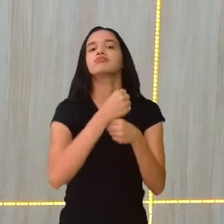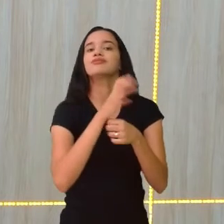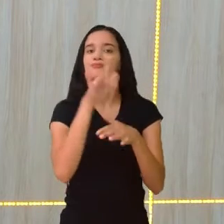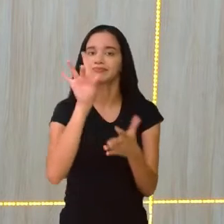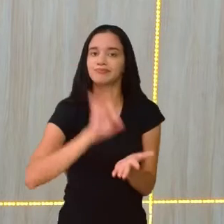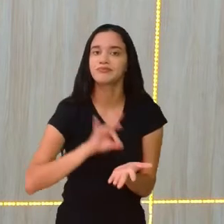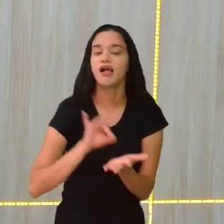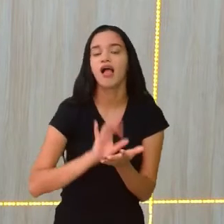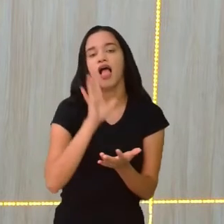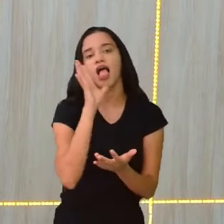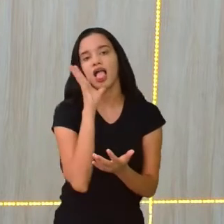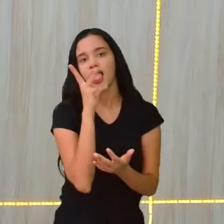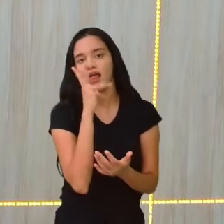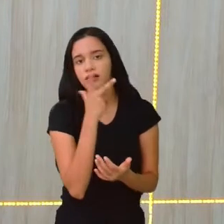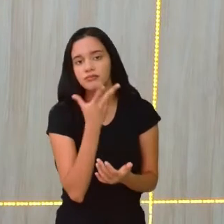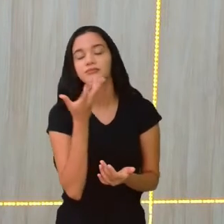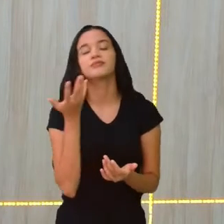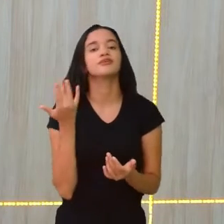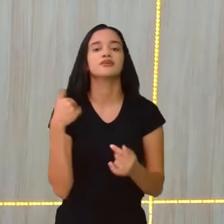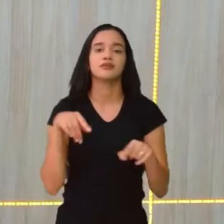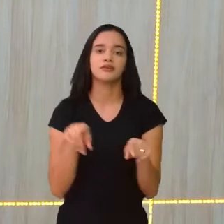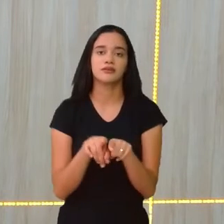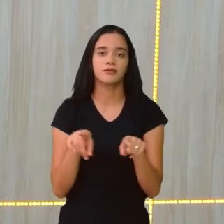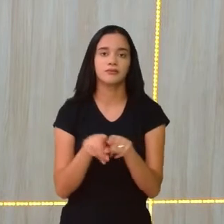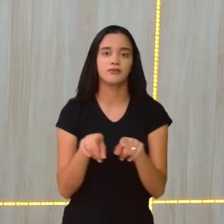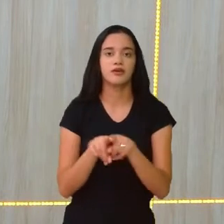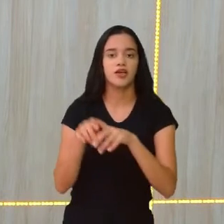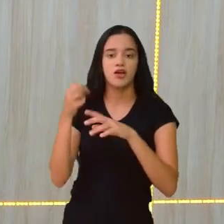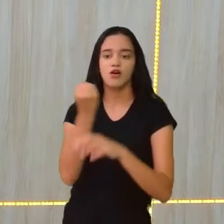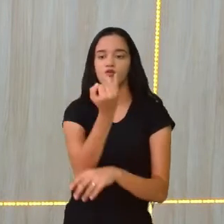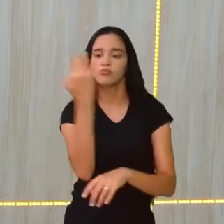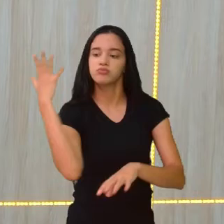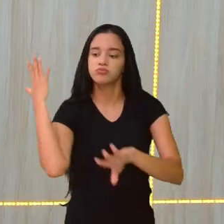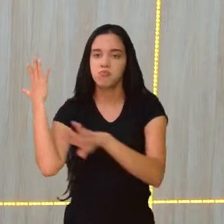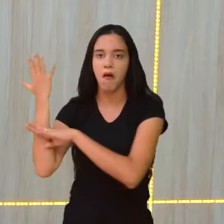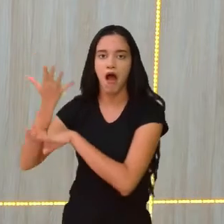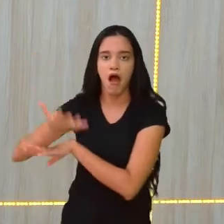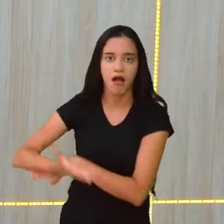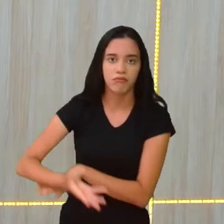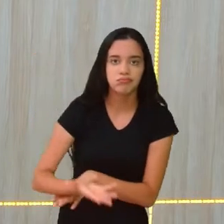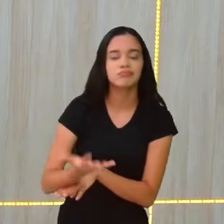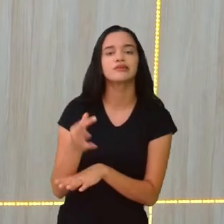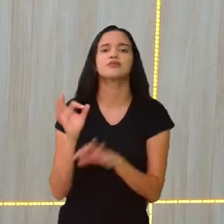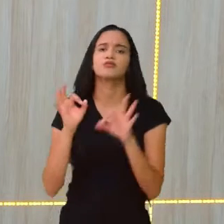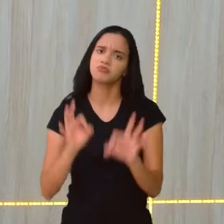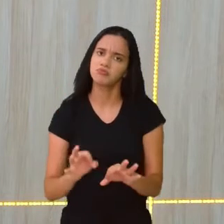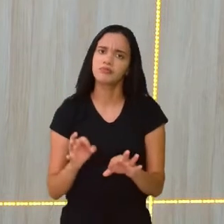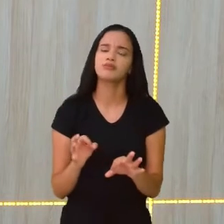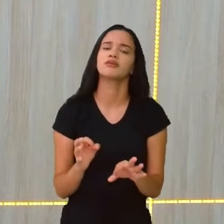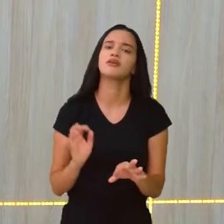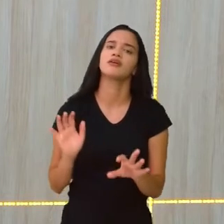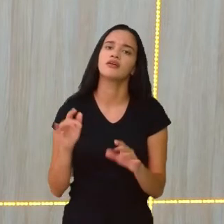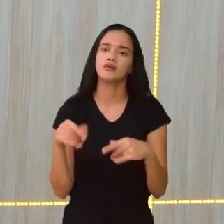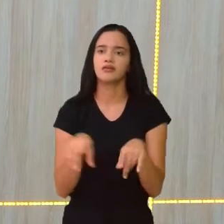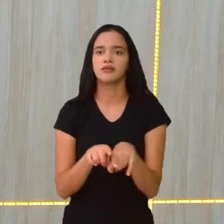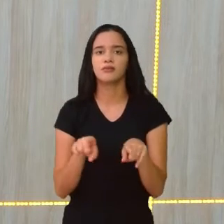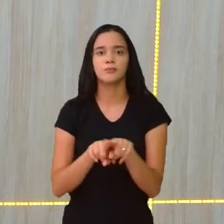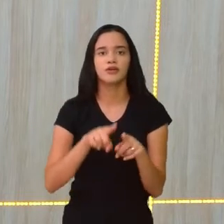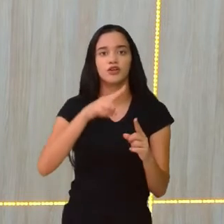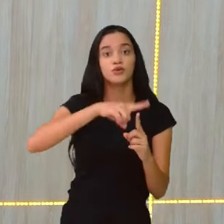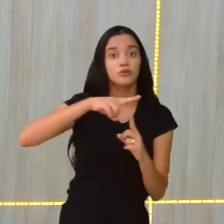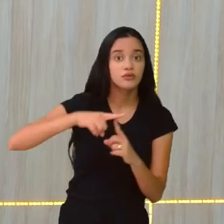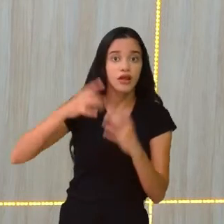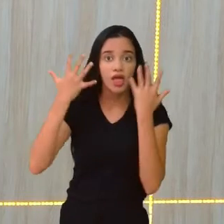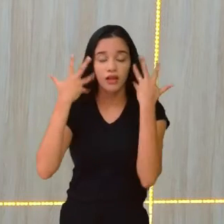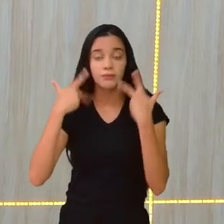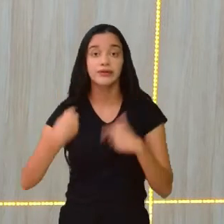Então, a partir do momento que se destrói a vegetação, com certeza vamos destruir as espécies de animais que